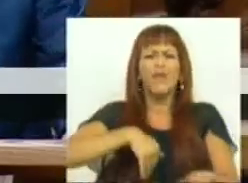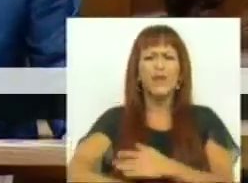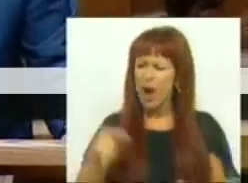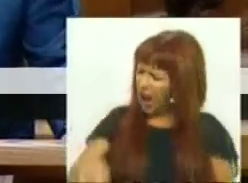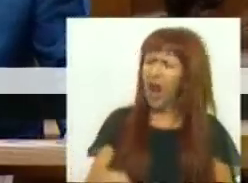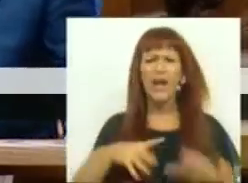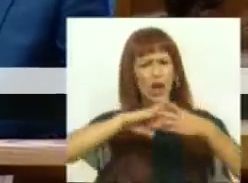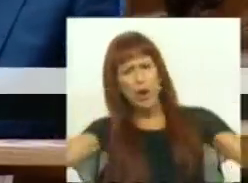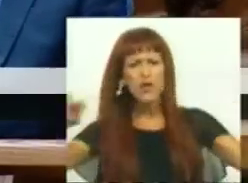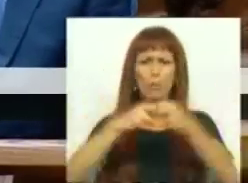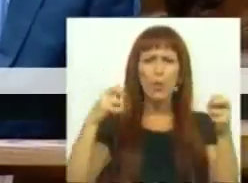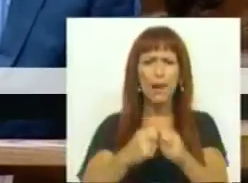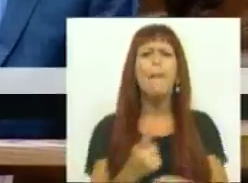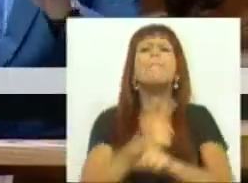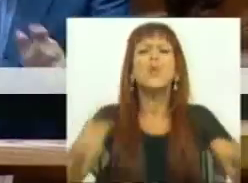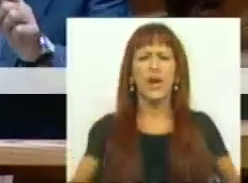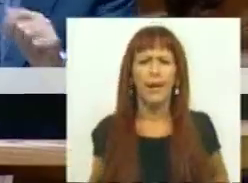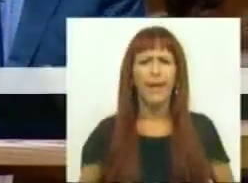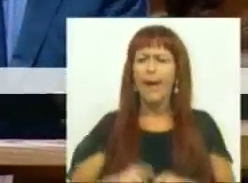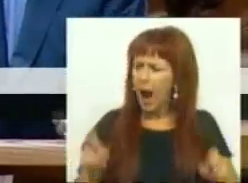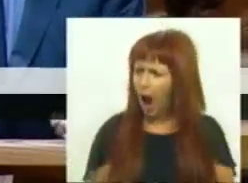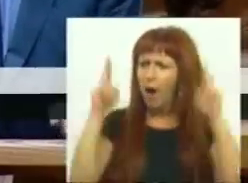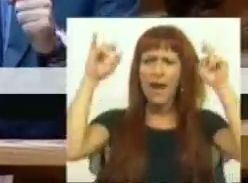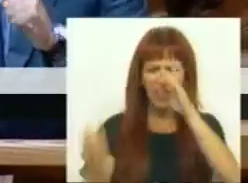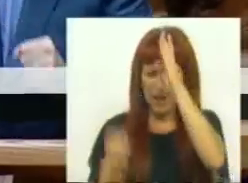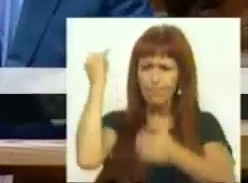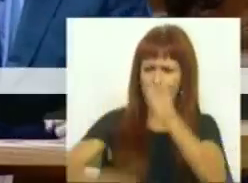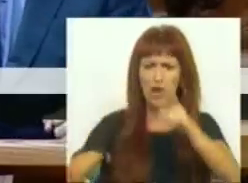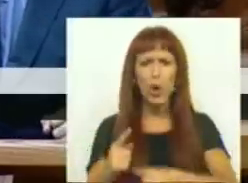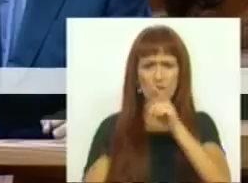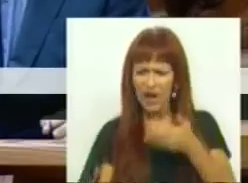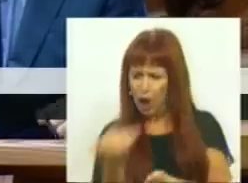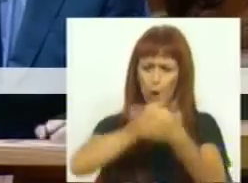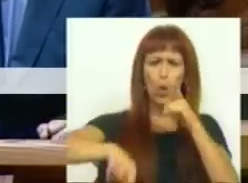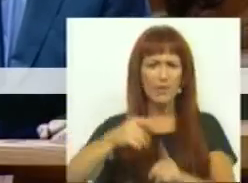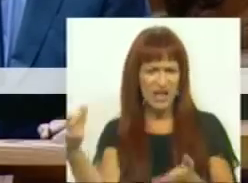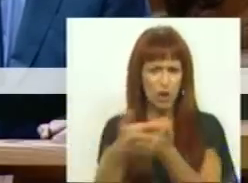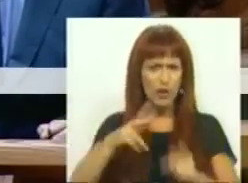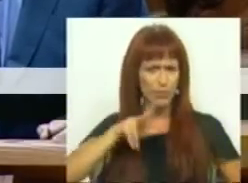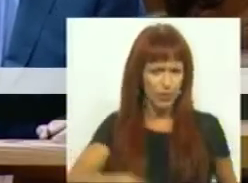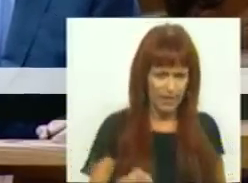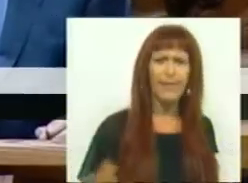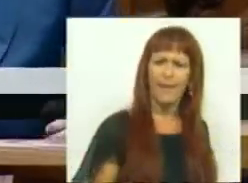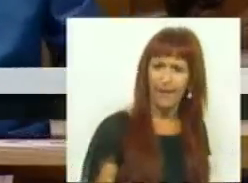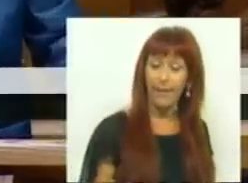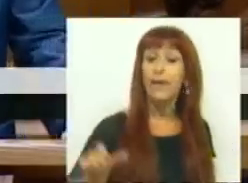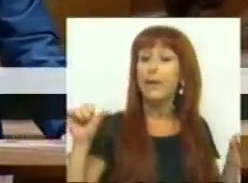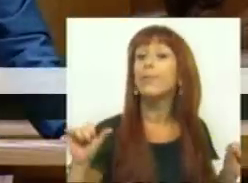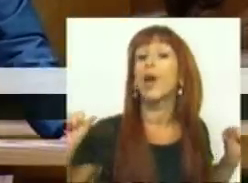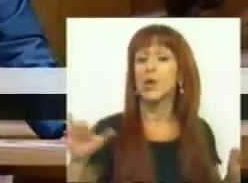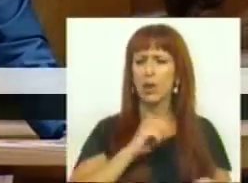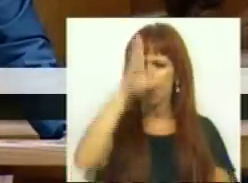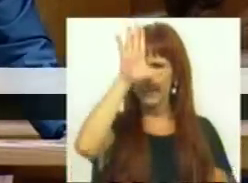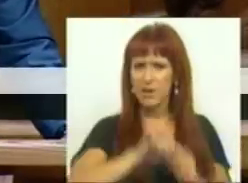Que era assim que resolvia os problemas? Que era aumentando os impostos que conseguia recuperar a economia do país? E pior ainda,